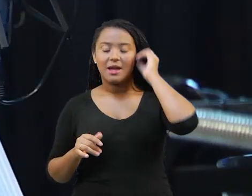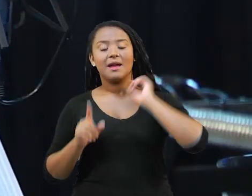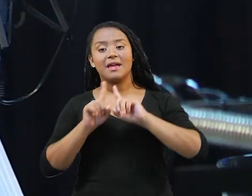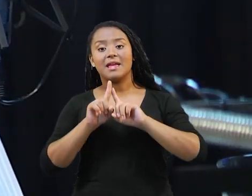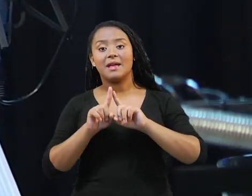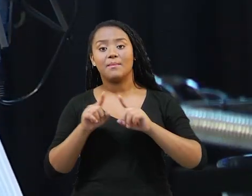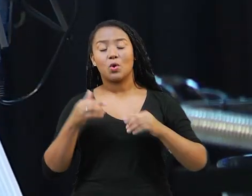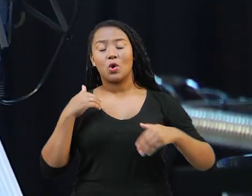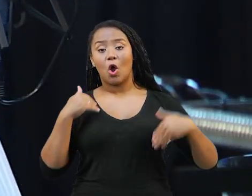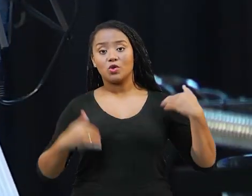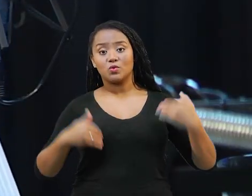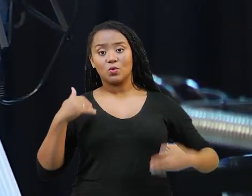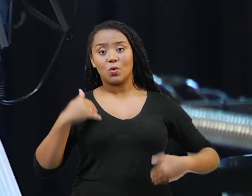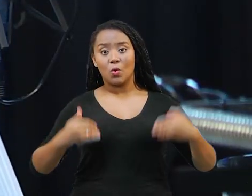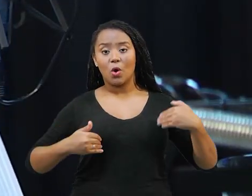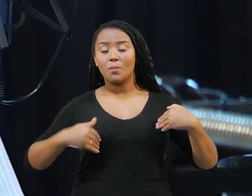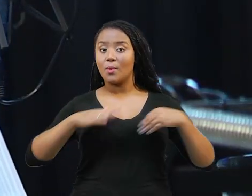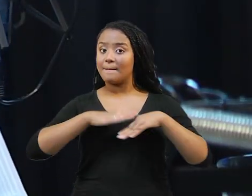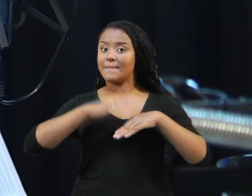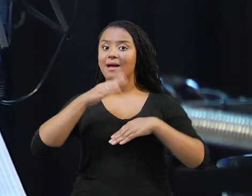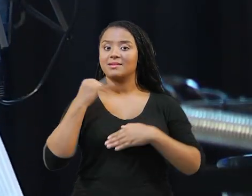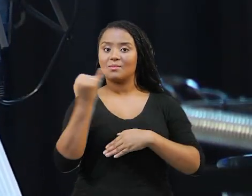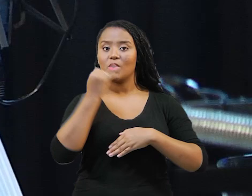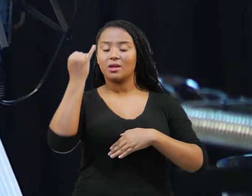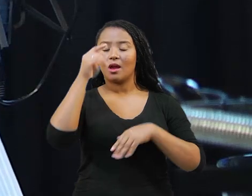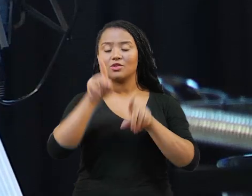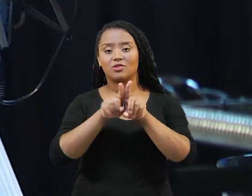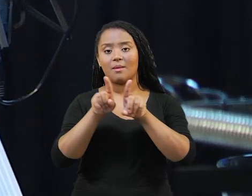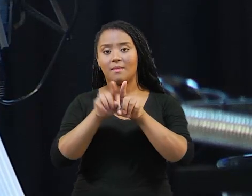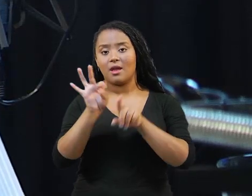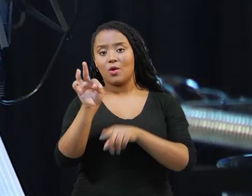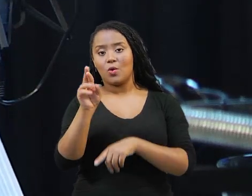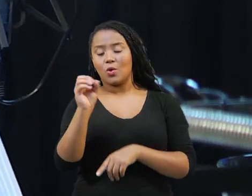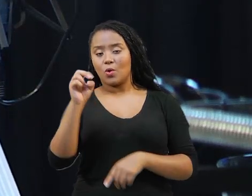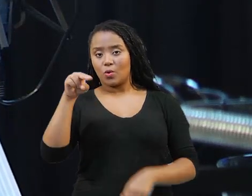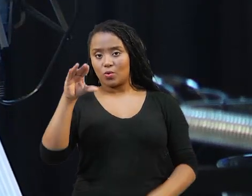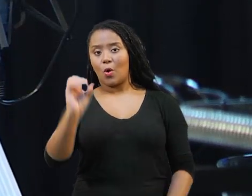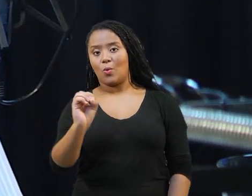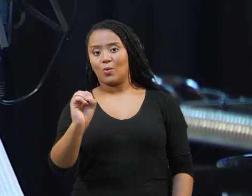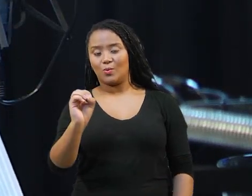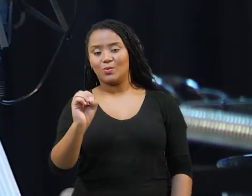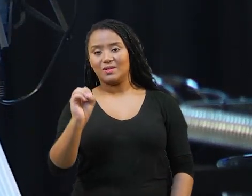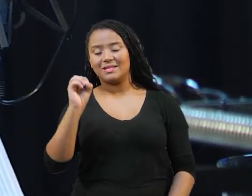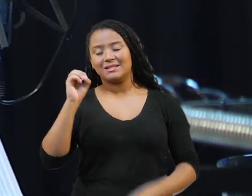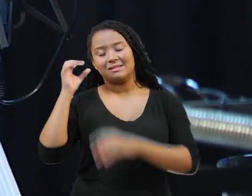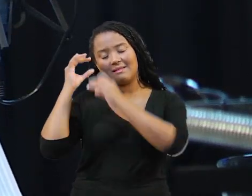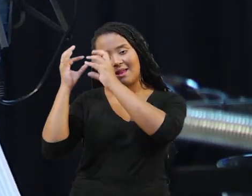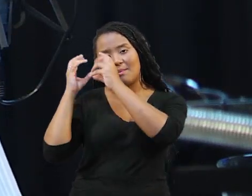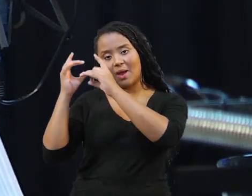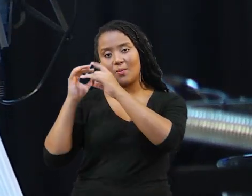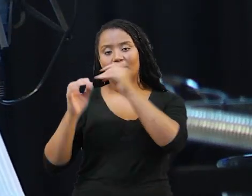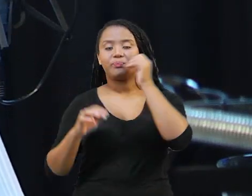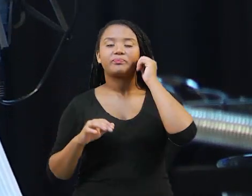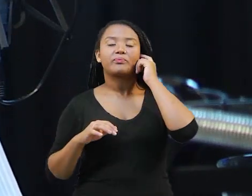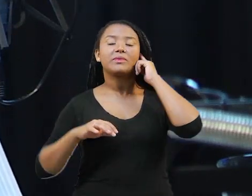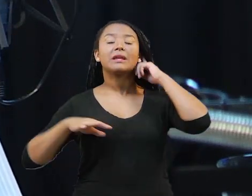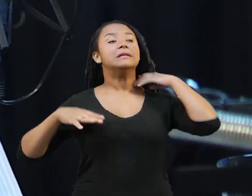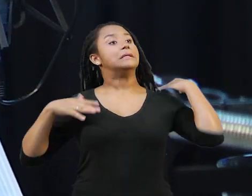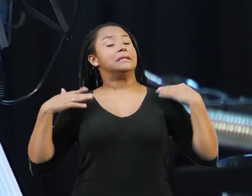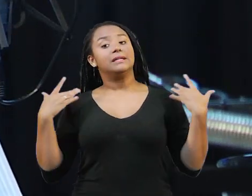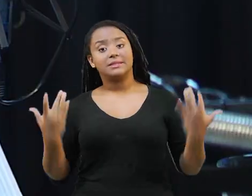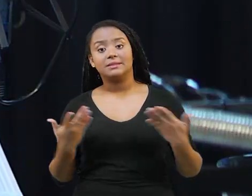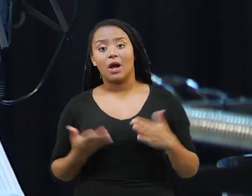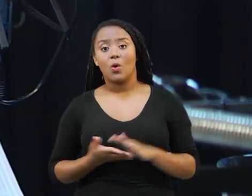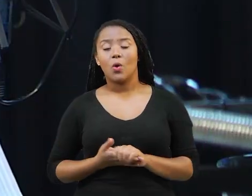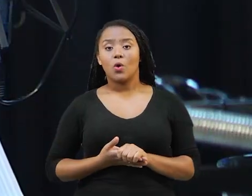parte mais primitiva. Então, hoje a morte cerebral tem que envolver tudo, tem que envolver inclusive a parada do tronco cerebral.